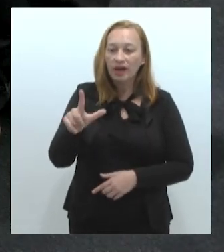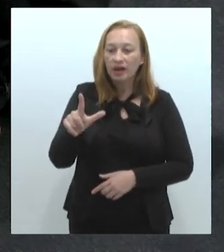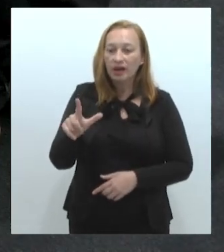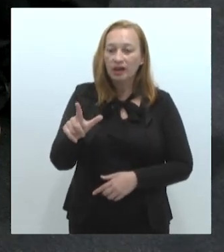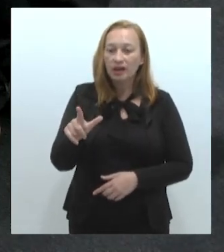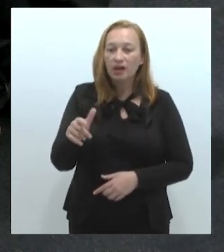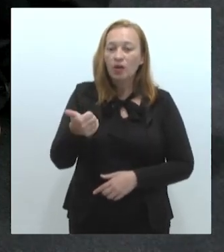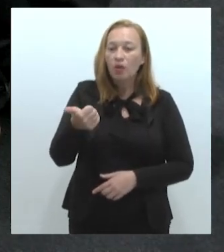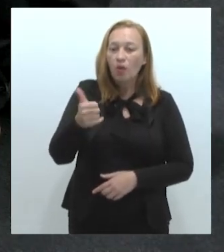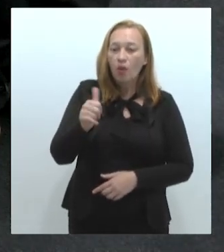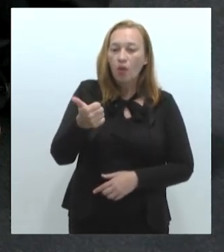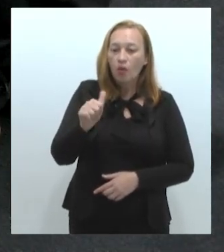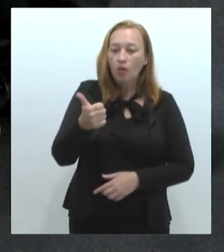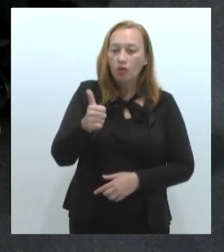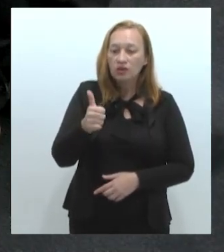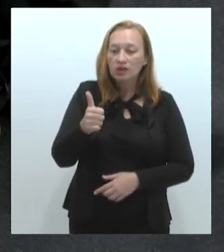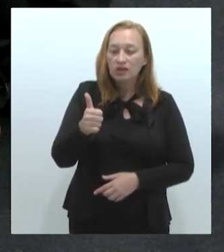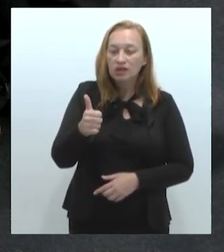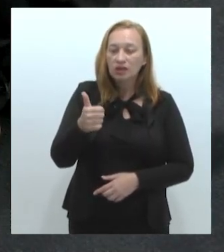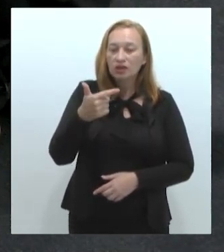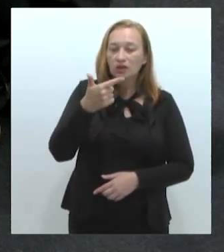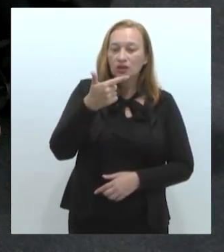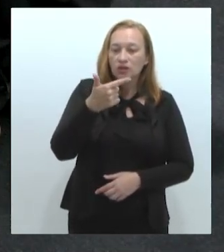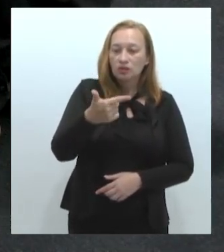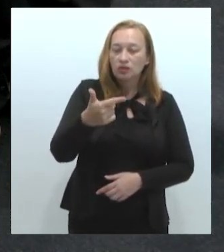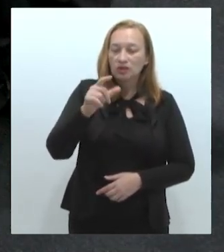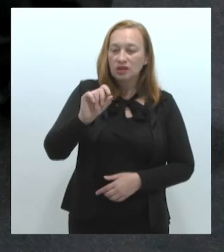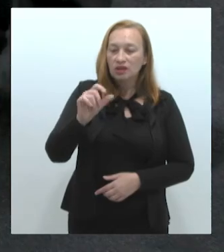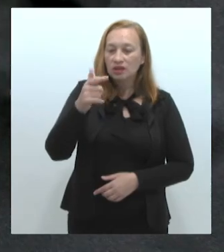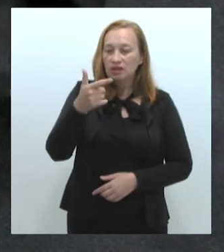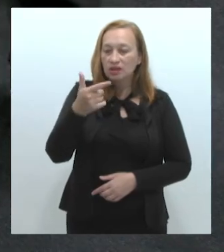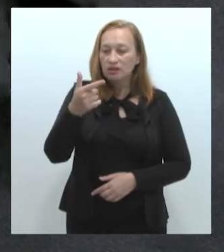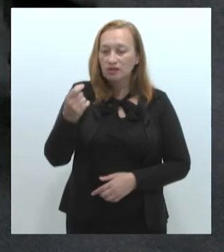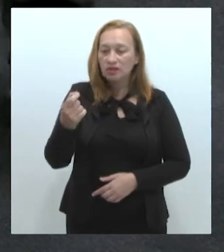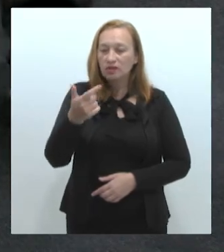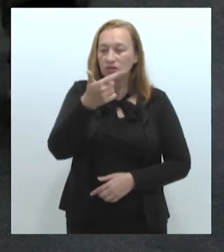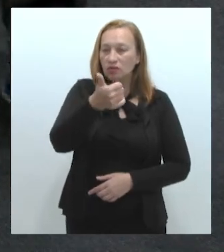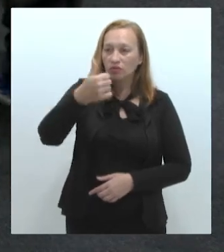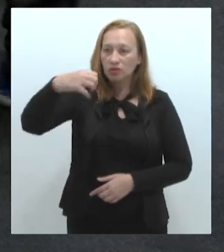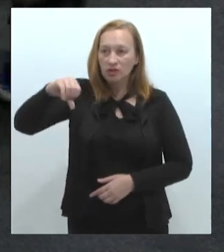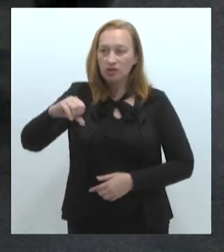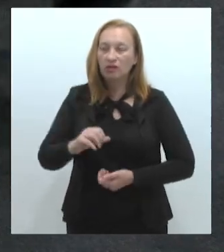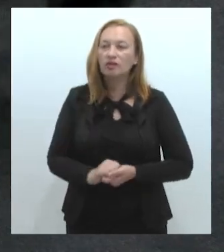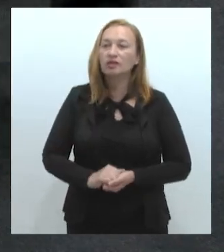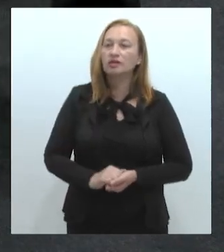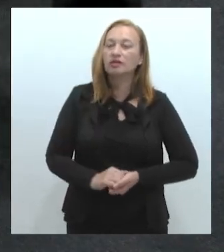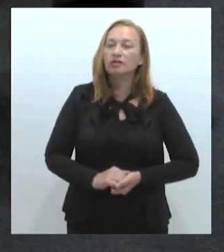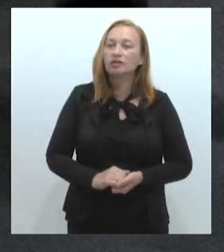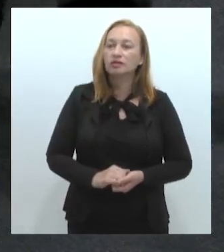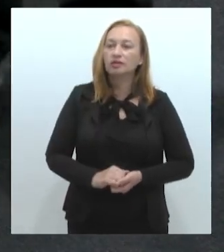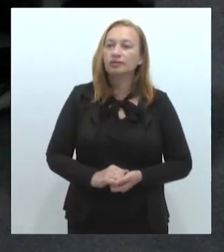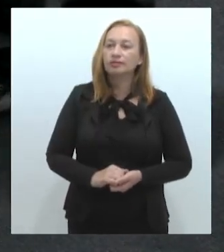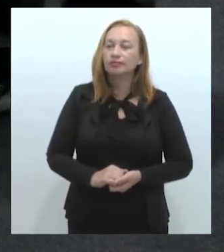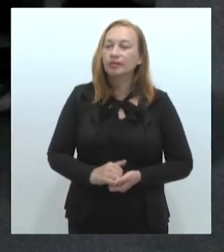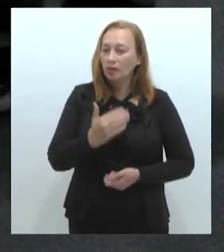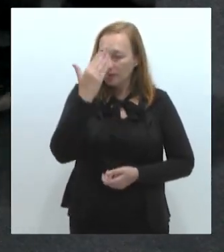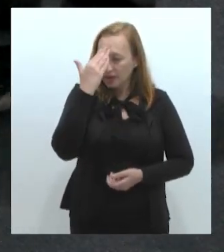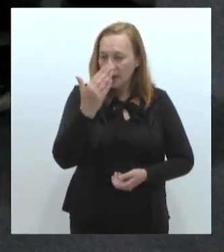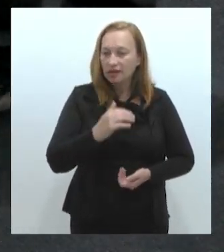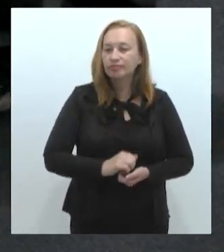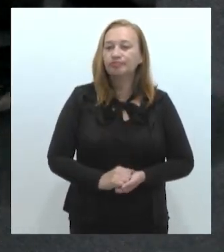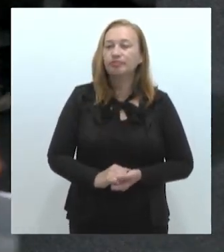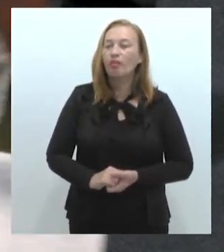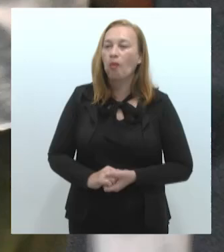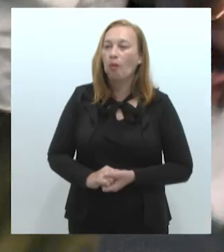item 11 da pauta PL 220/2019, a abstenção da bancada do PT. 220, 19. 220. Tá. Obrigado.